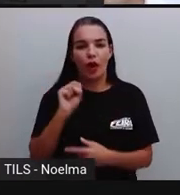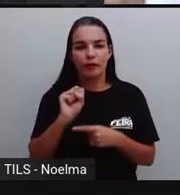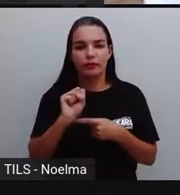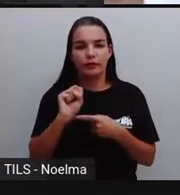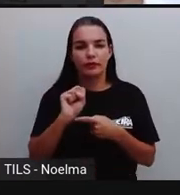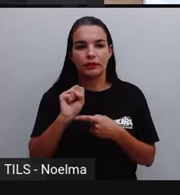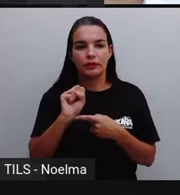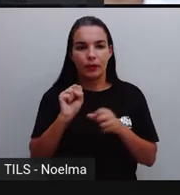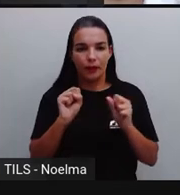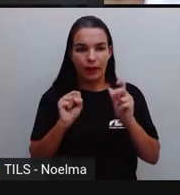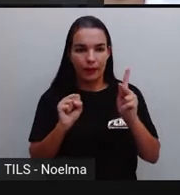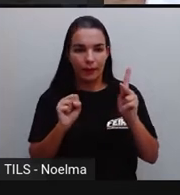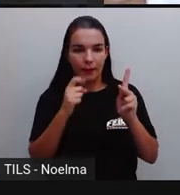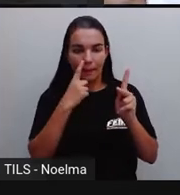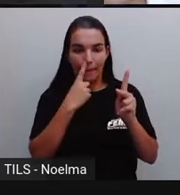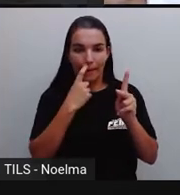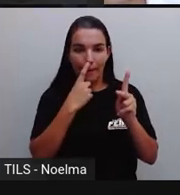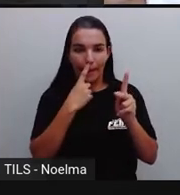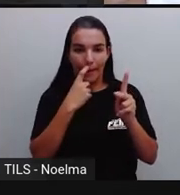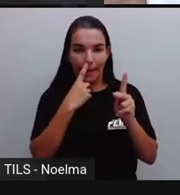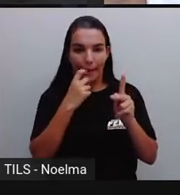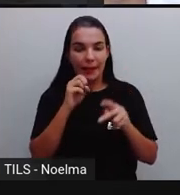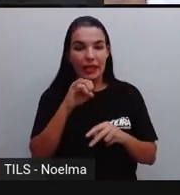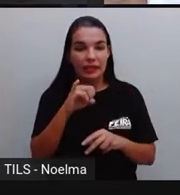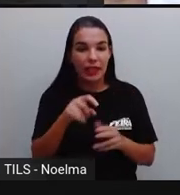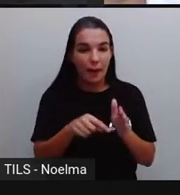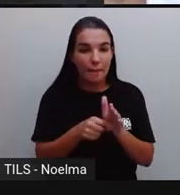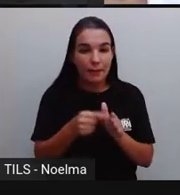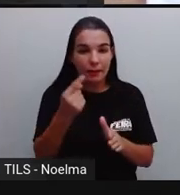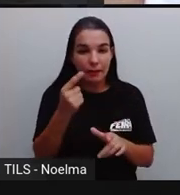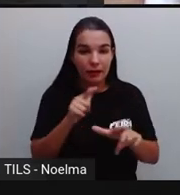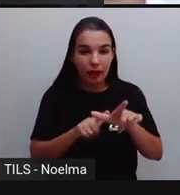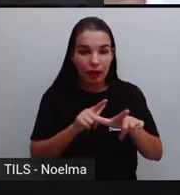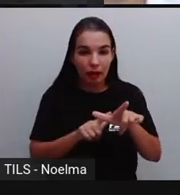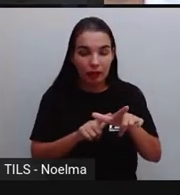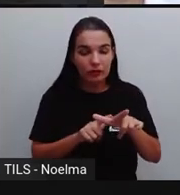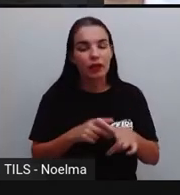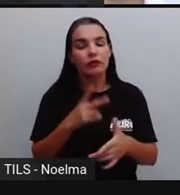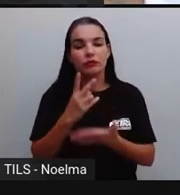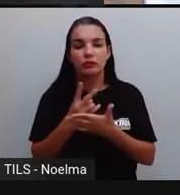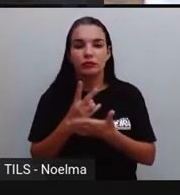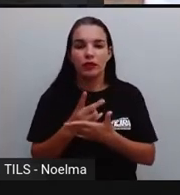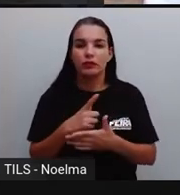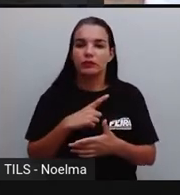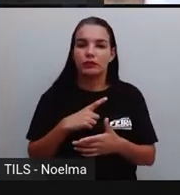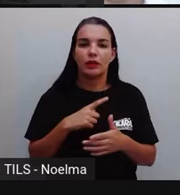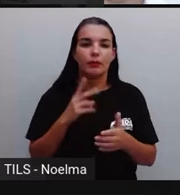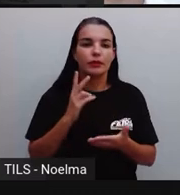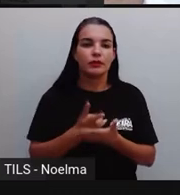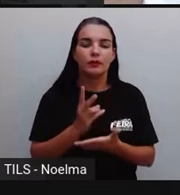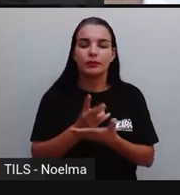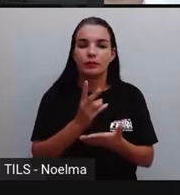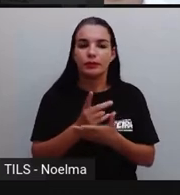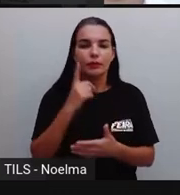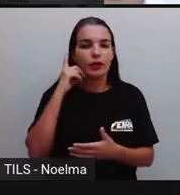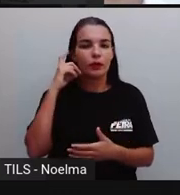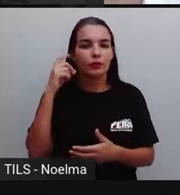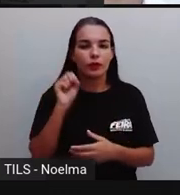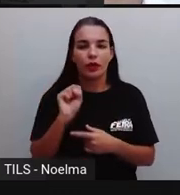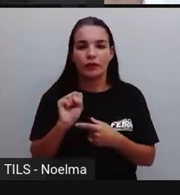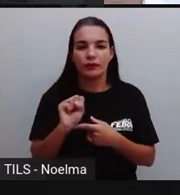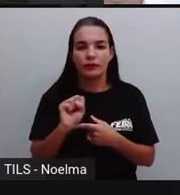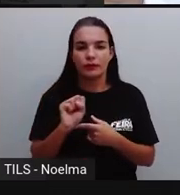o si foi a primeira letrinha aí da palavra, ele sempre vai ter som de si, tá bom? Então, olha